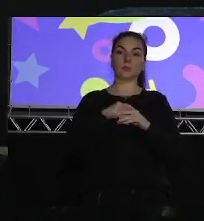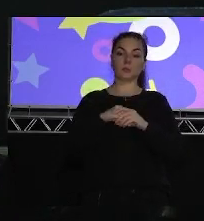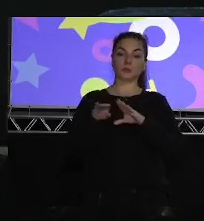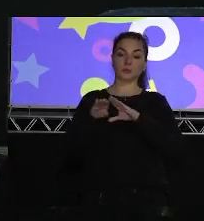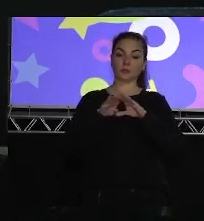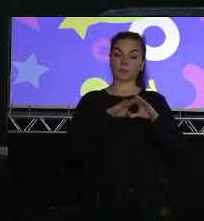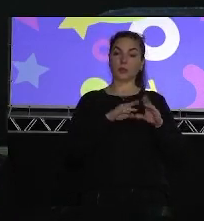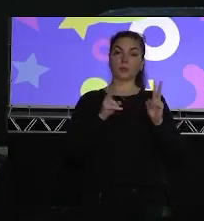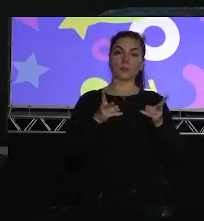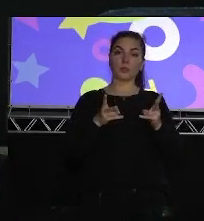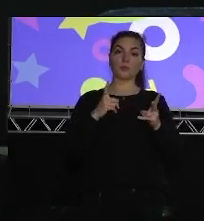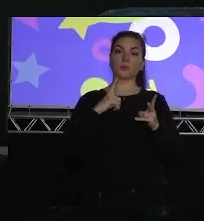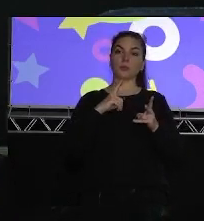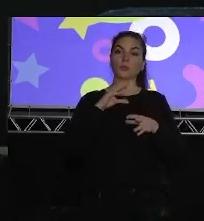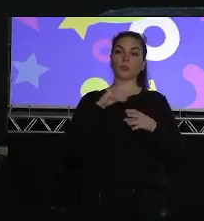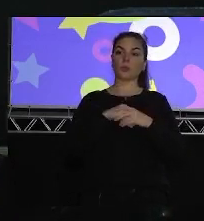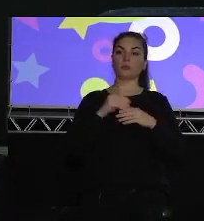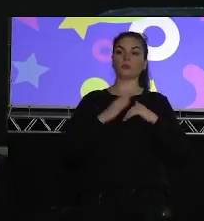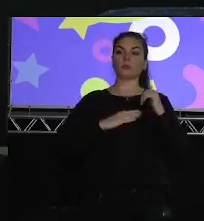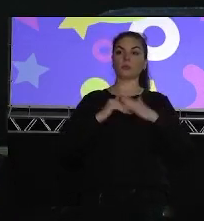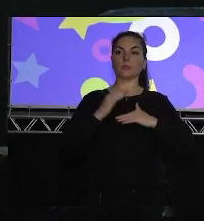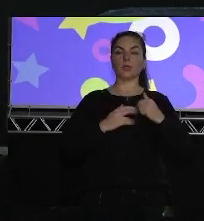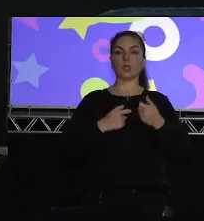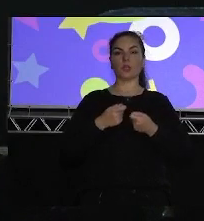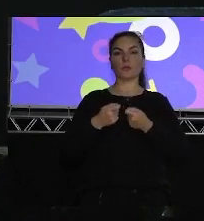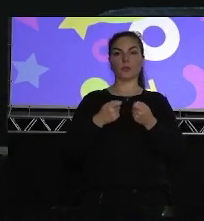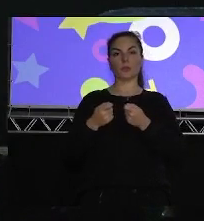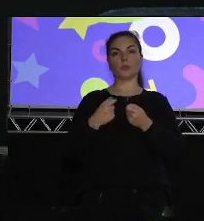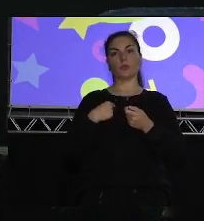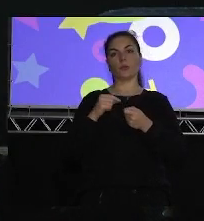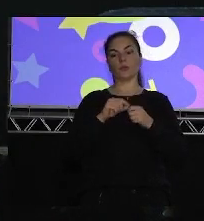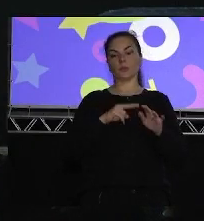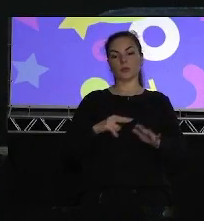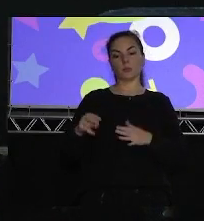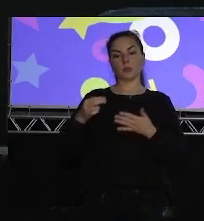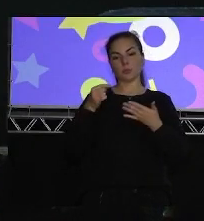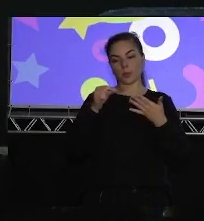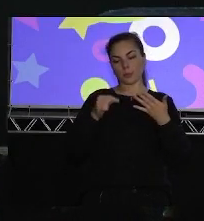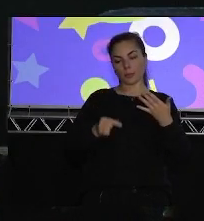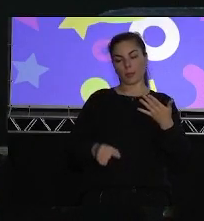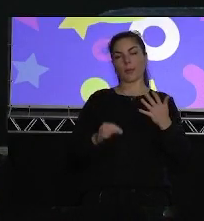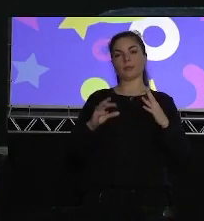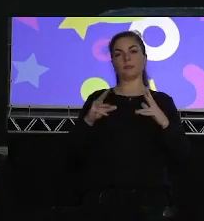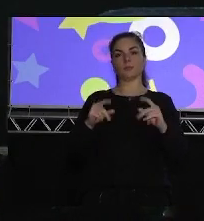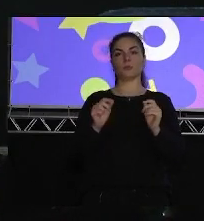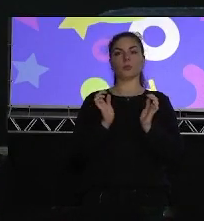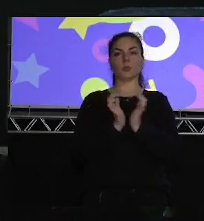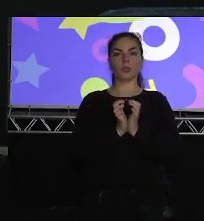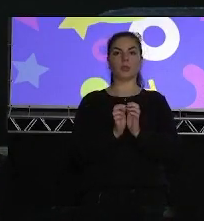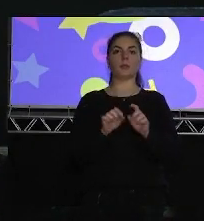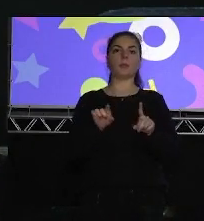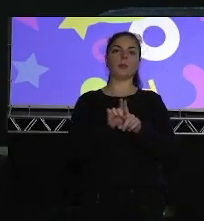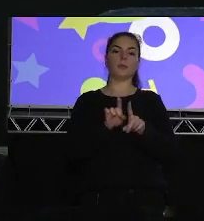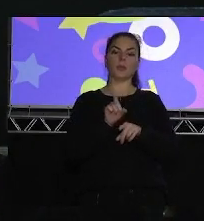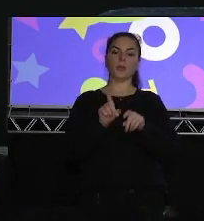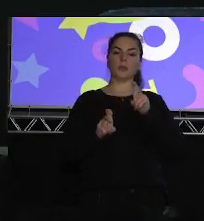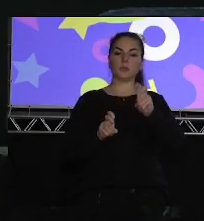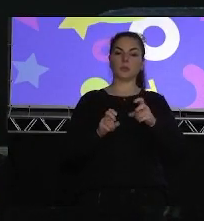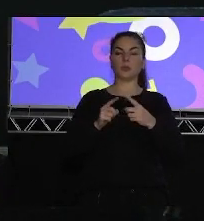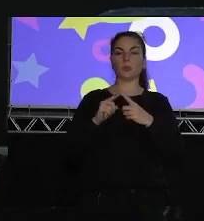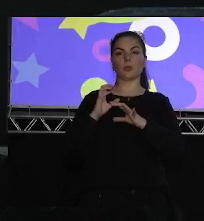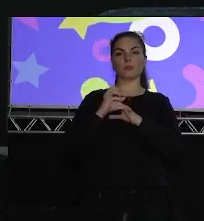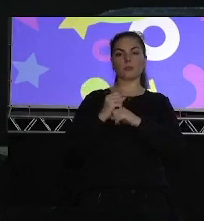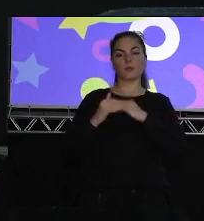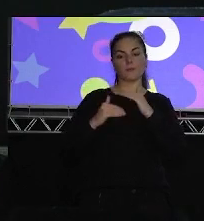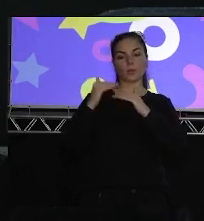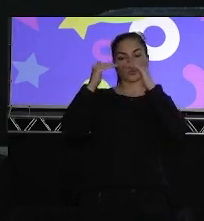a gente vai fazer aplicar a governança. Então, eu vou fazer check-in toda semana com todas as equipes, vou fazer um sync quinzenal para ver a evolução, vou fazer